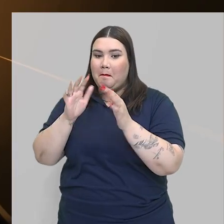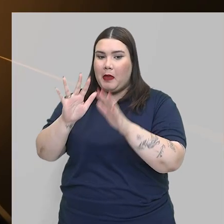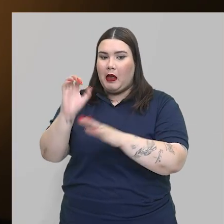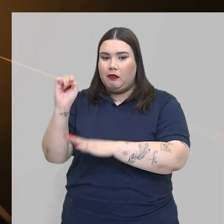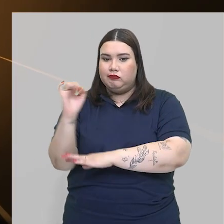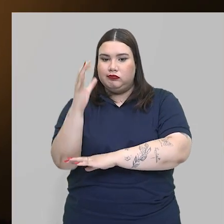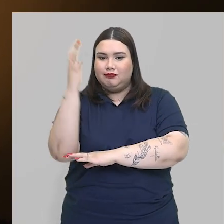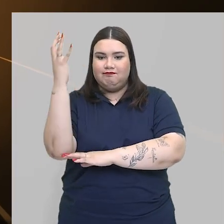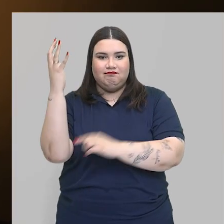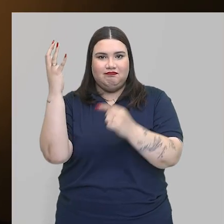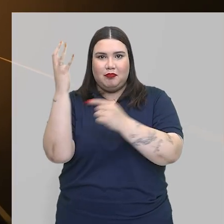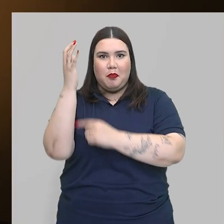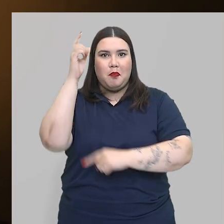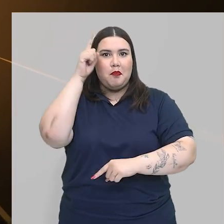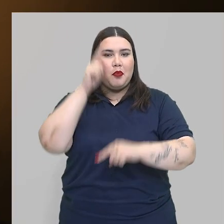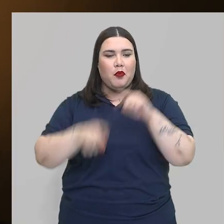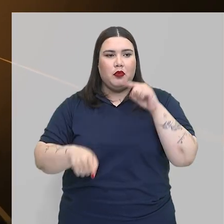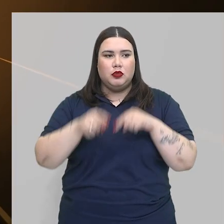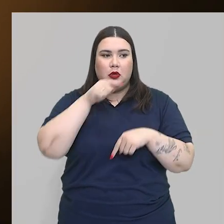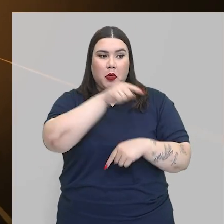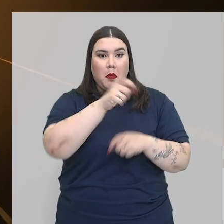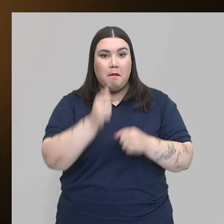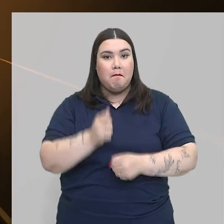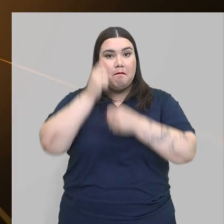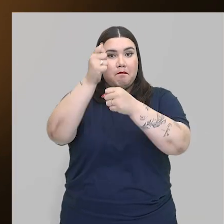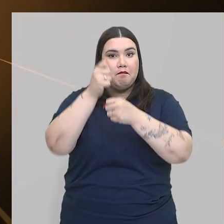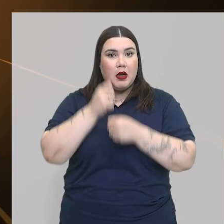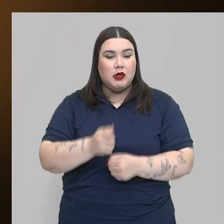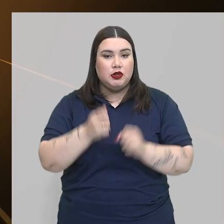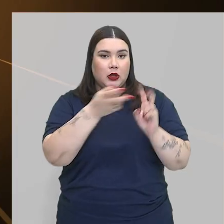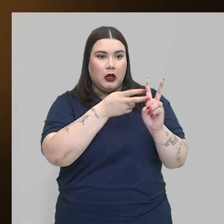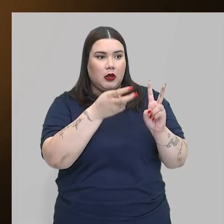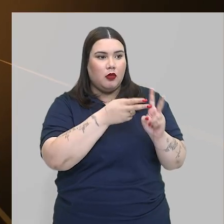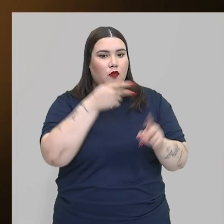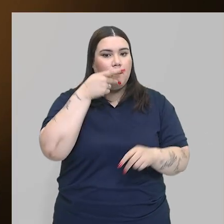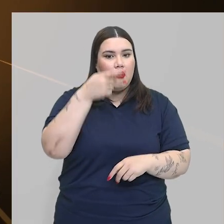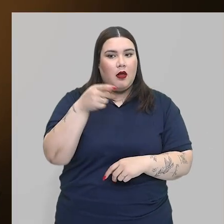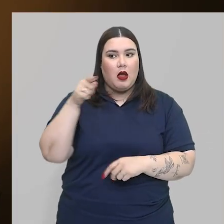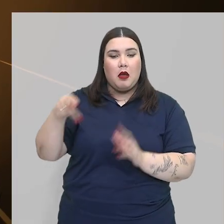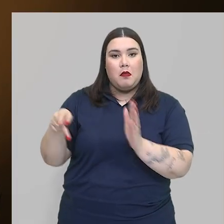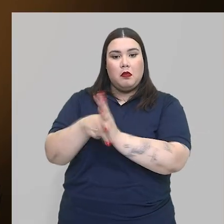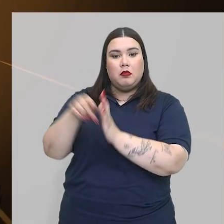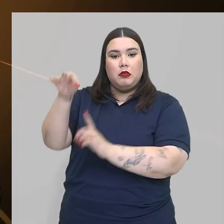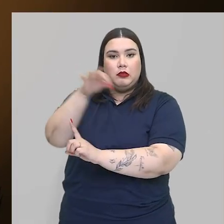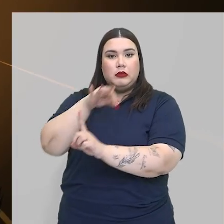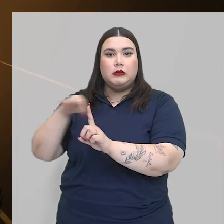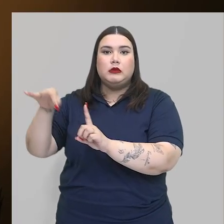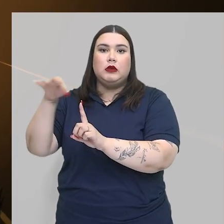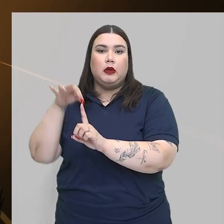eram frutos proibidos, declarados sagrados pelos pajés da tribo.